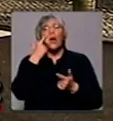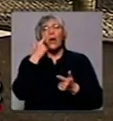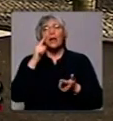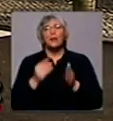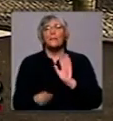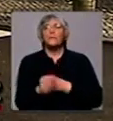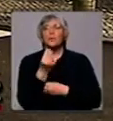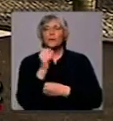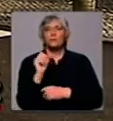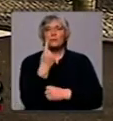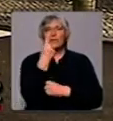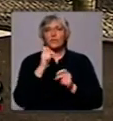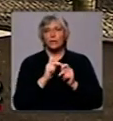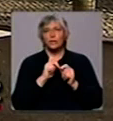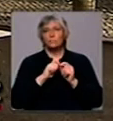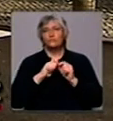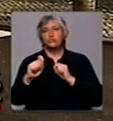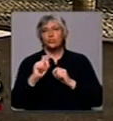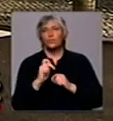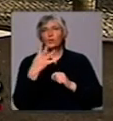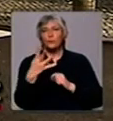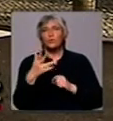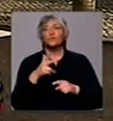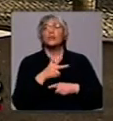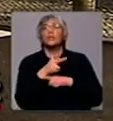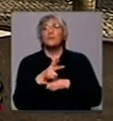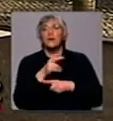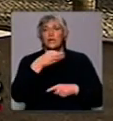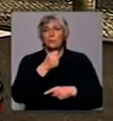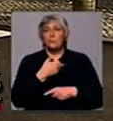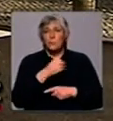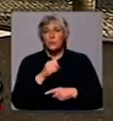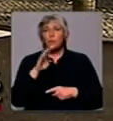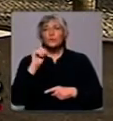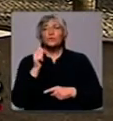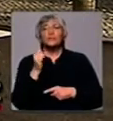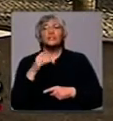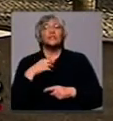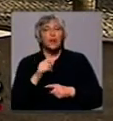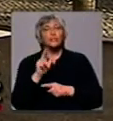durante 4 anos. Com a imagem de Pedro Ribeiro, Sérgio Vicente, RTP.